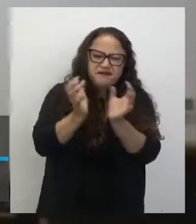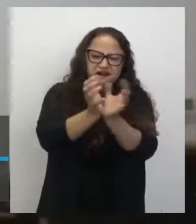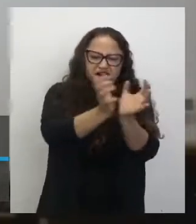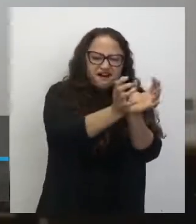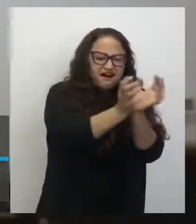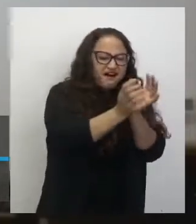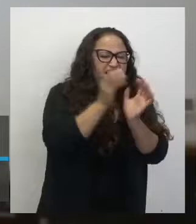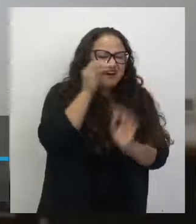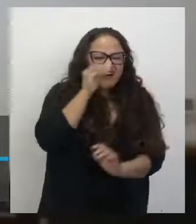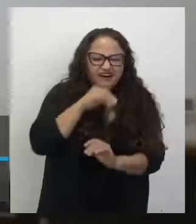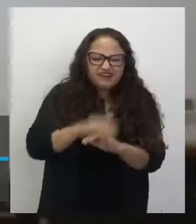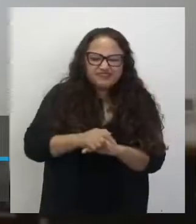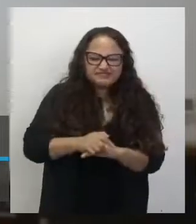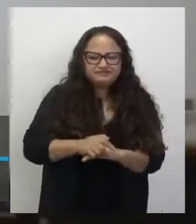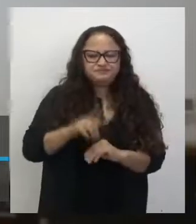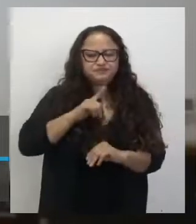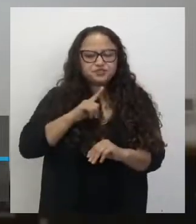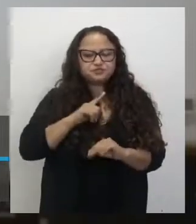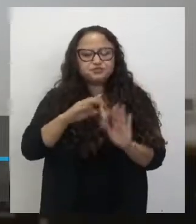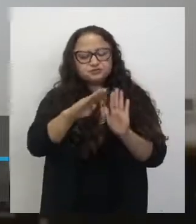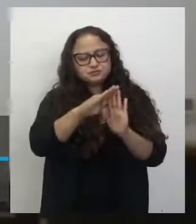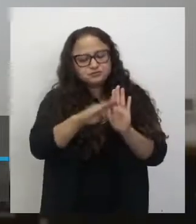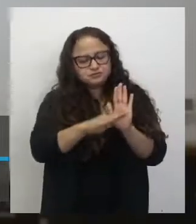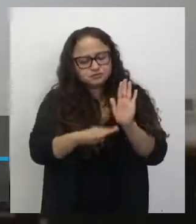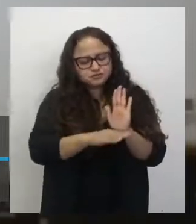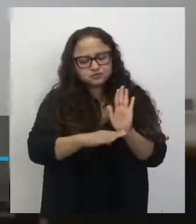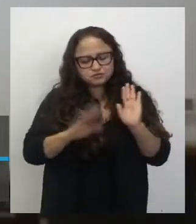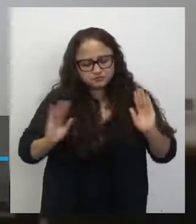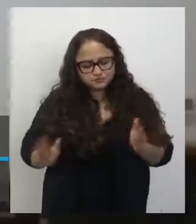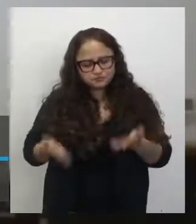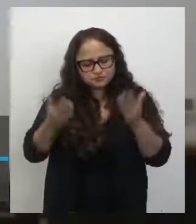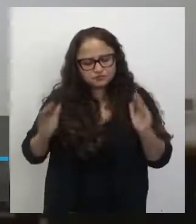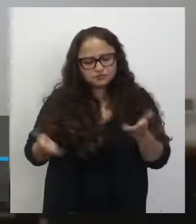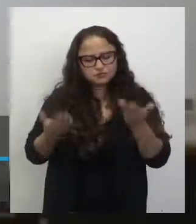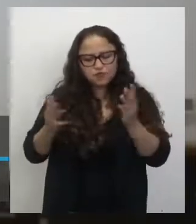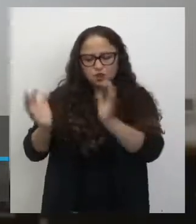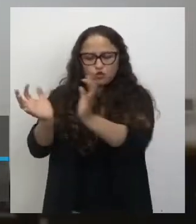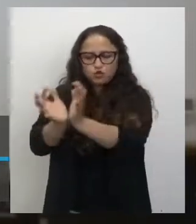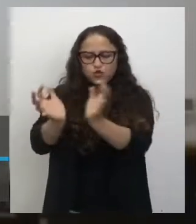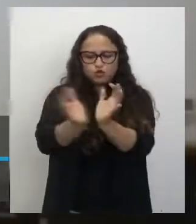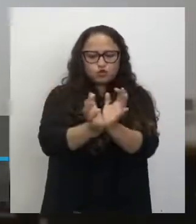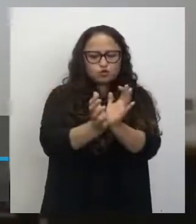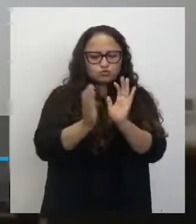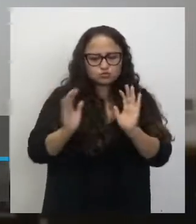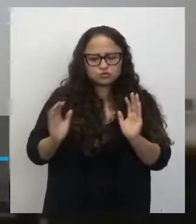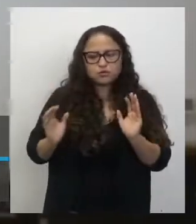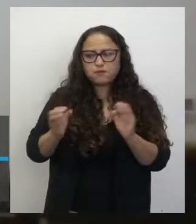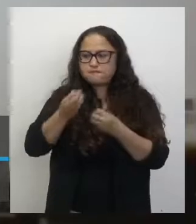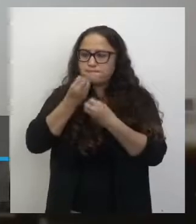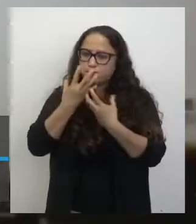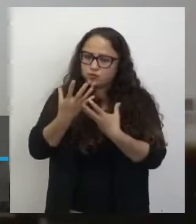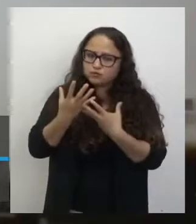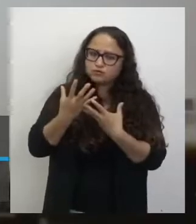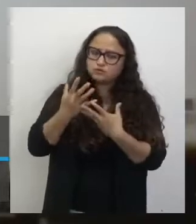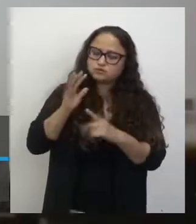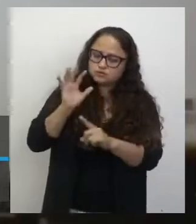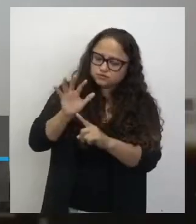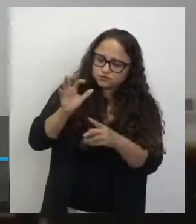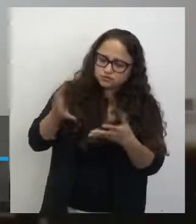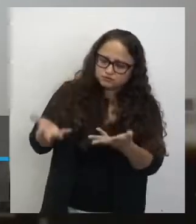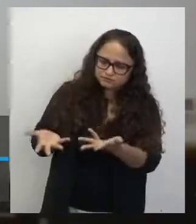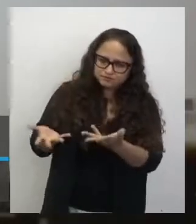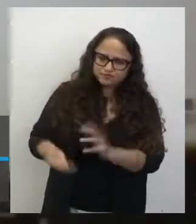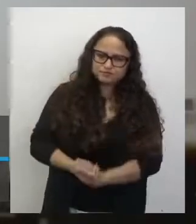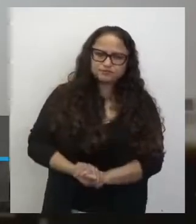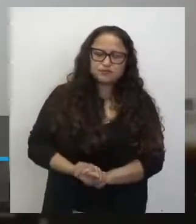das minorias, de programas que beneficiem determinados grupos, né? Então, a gente fala que eu